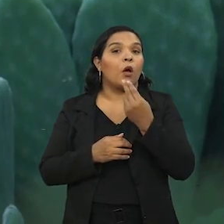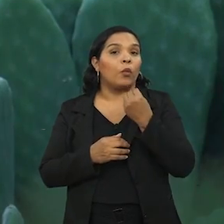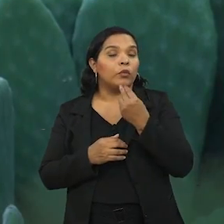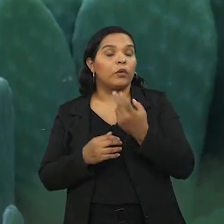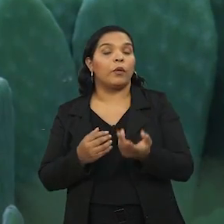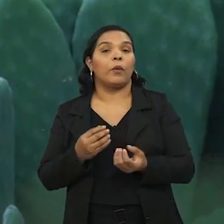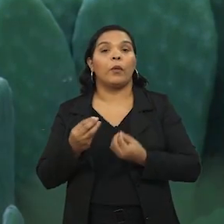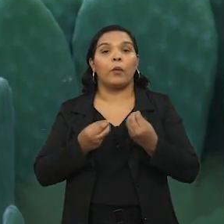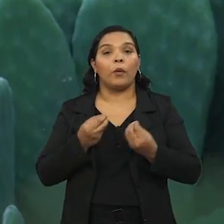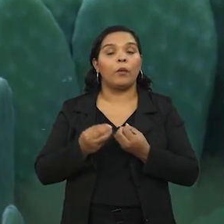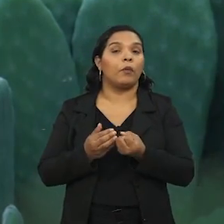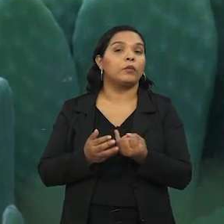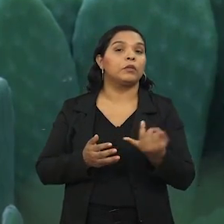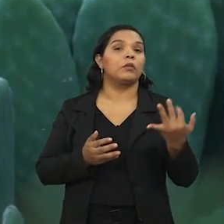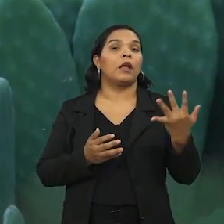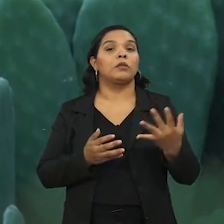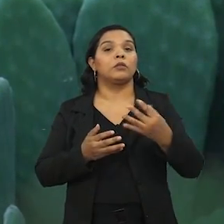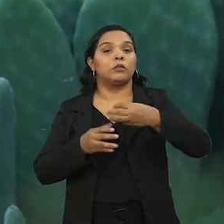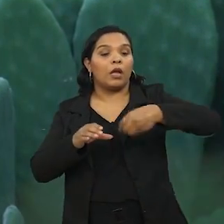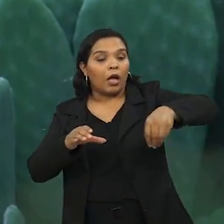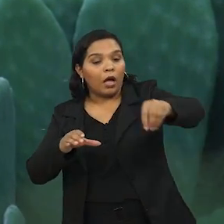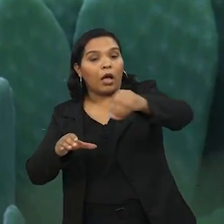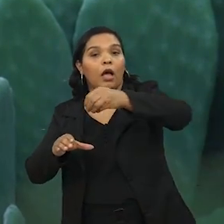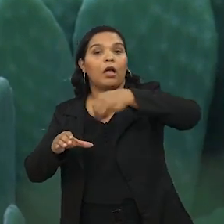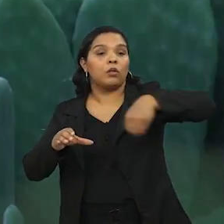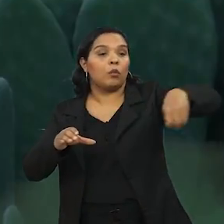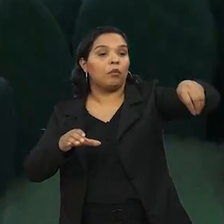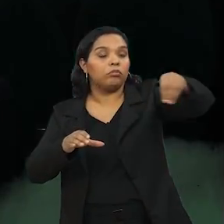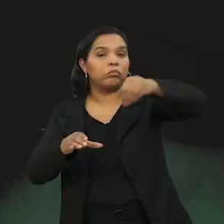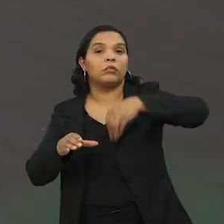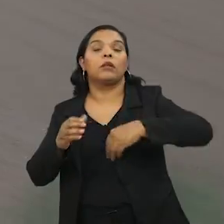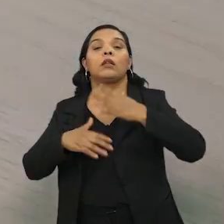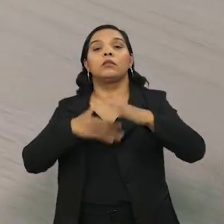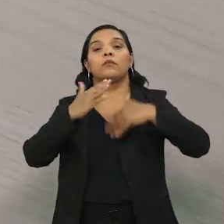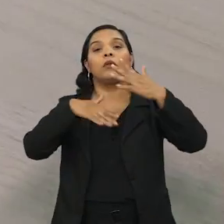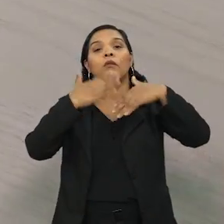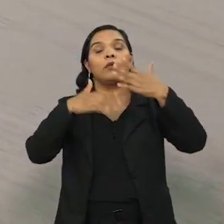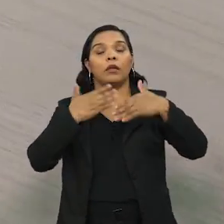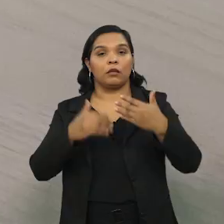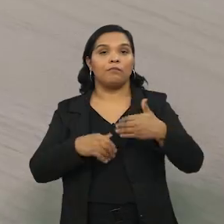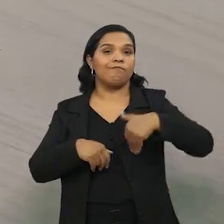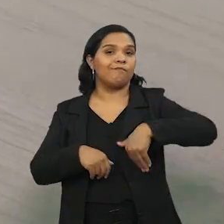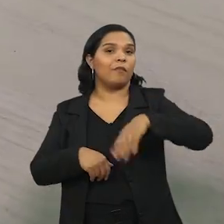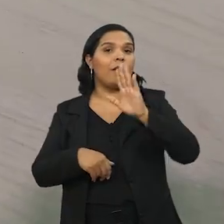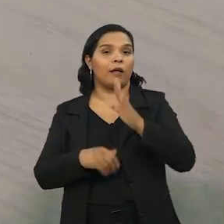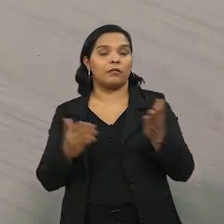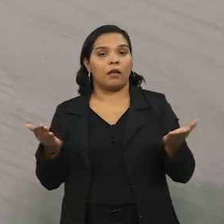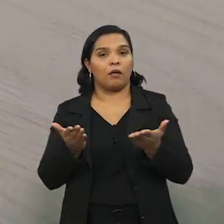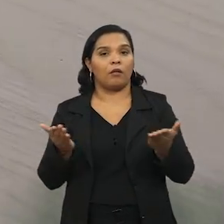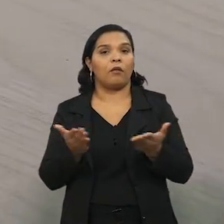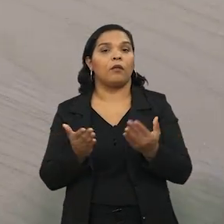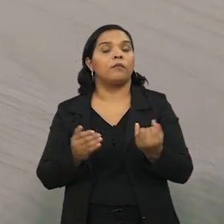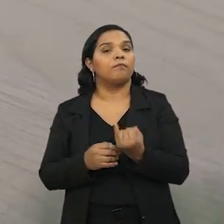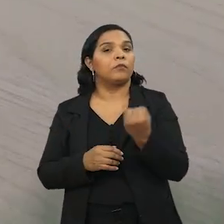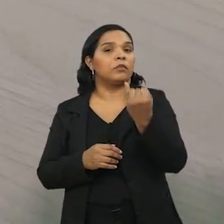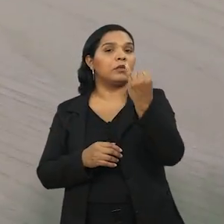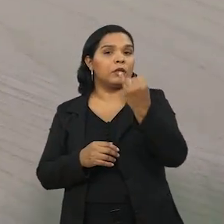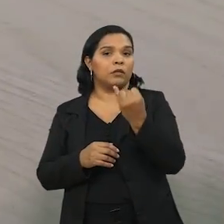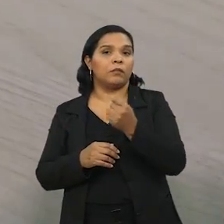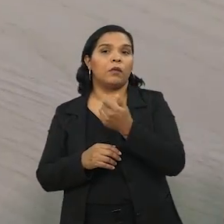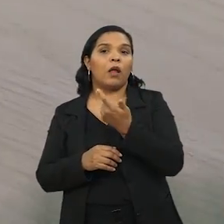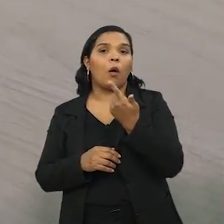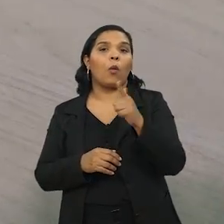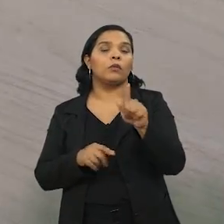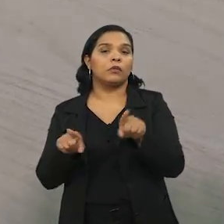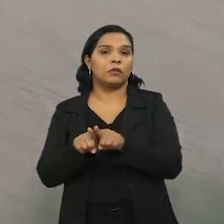nutricional, qual a quantidade de adubo, como é que é uma sugestão de adubação, a gente está desenvolvendo e vai desenvolver a partir de agora sugestões específicas